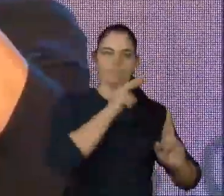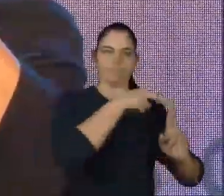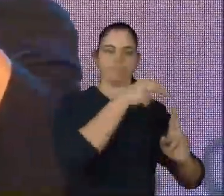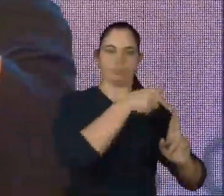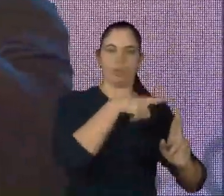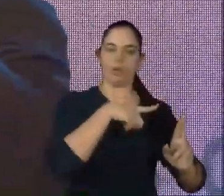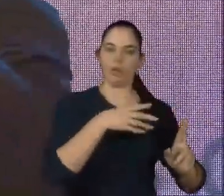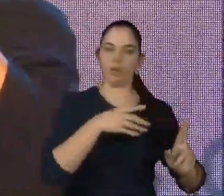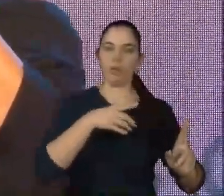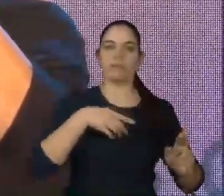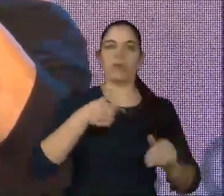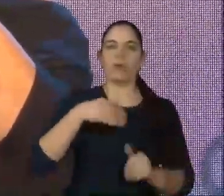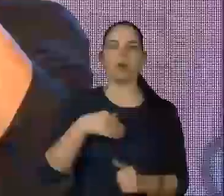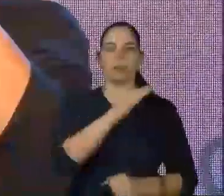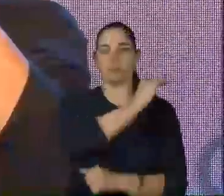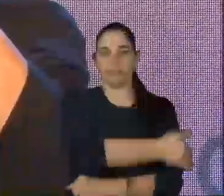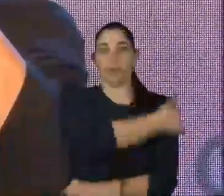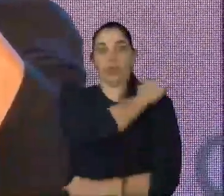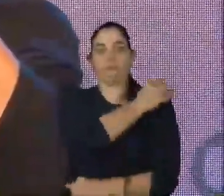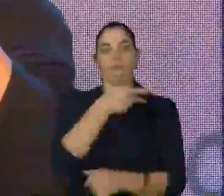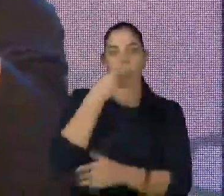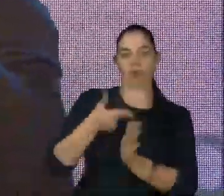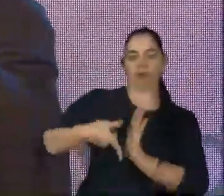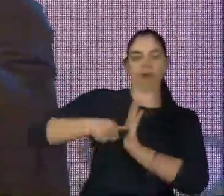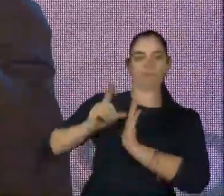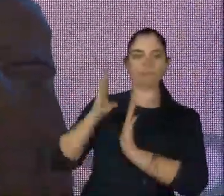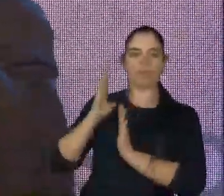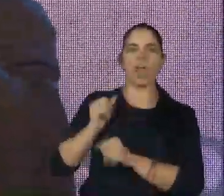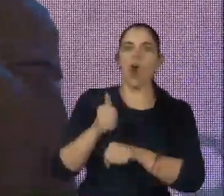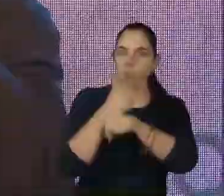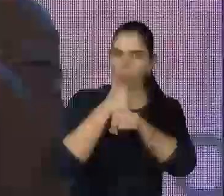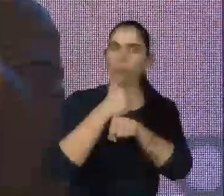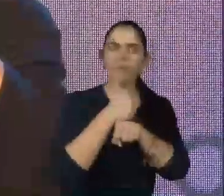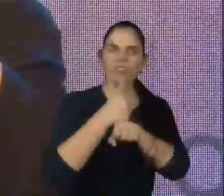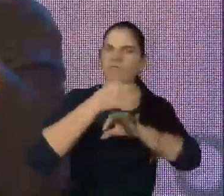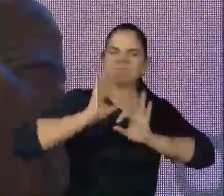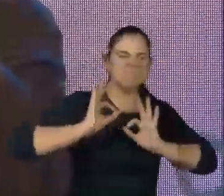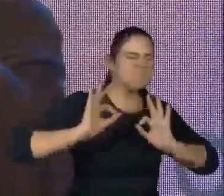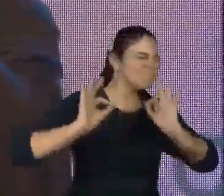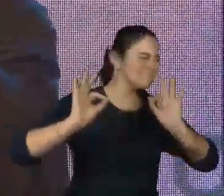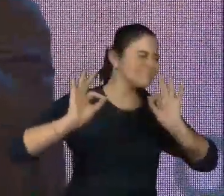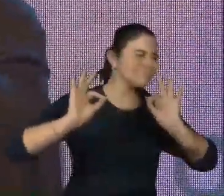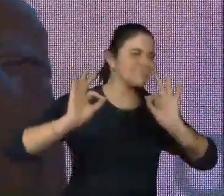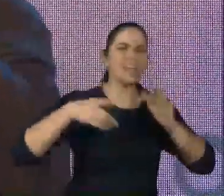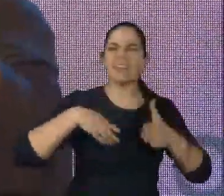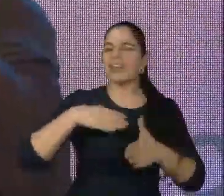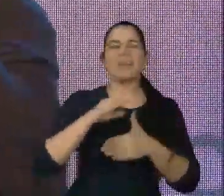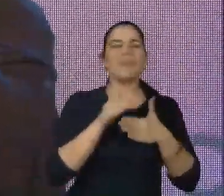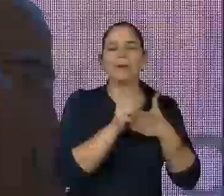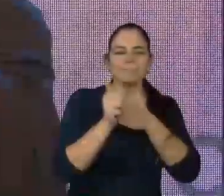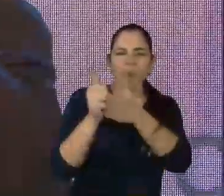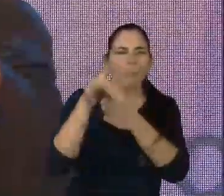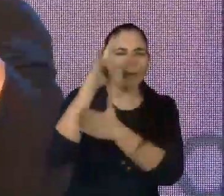O Daniel falou aqui antes de mim. Daniel é um profissional maravilhoso. Sigam ele.